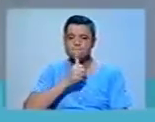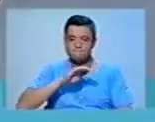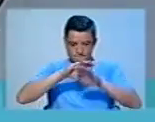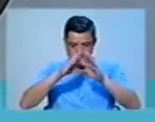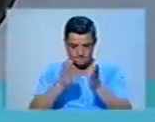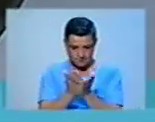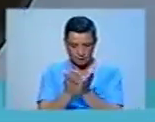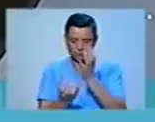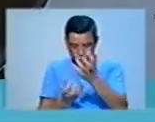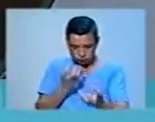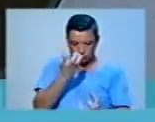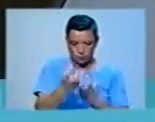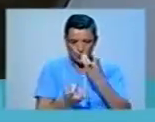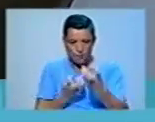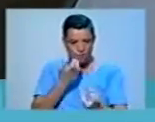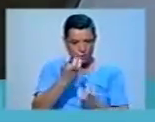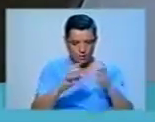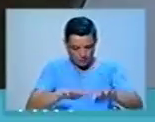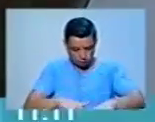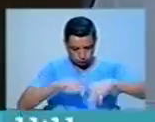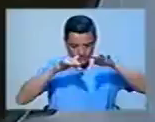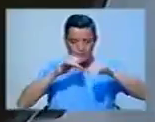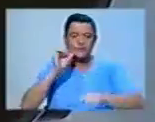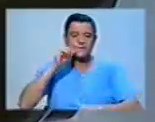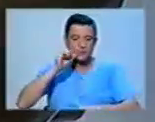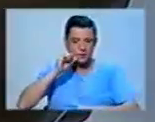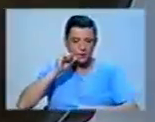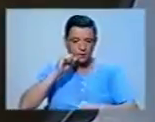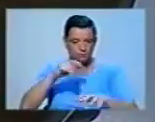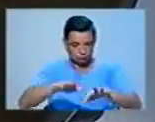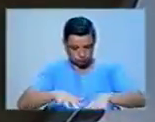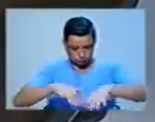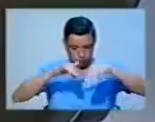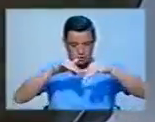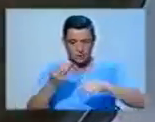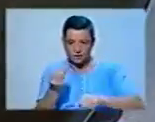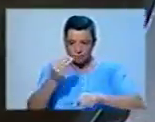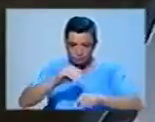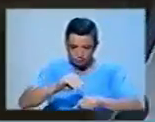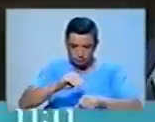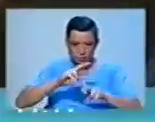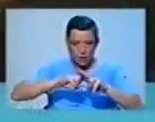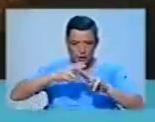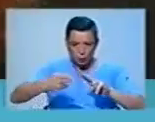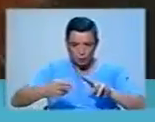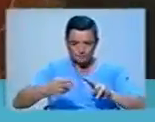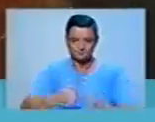cozinhar, deixar evaporar também o álcool, para depois adicionarmos então o atum.